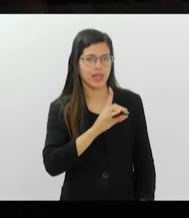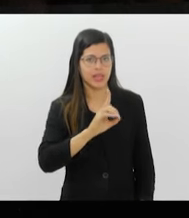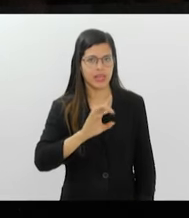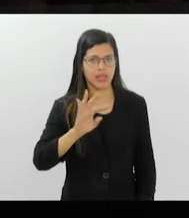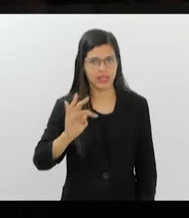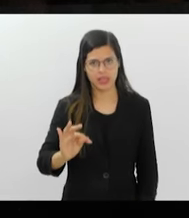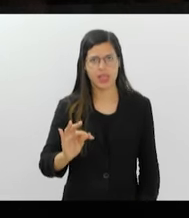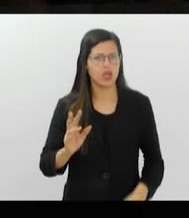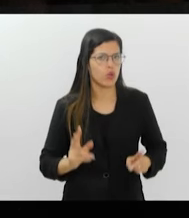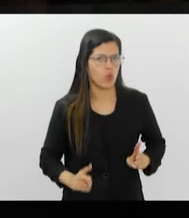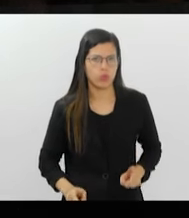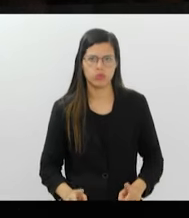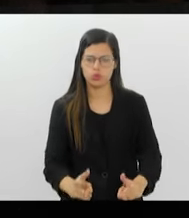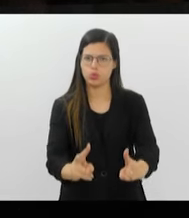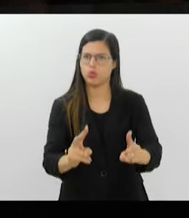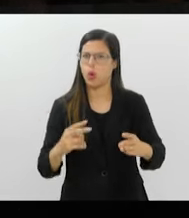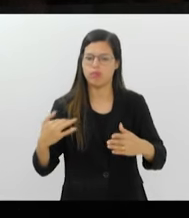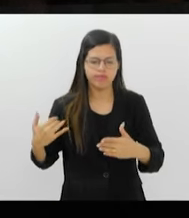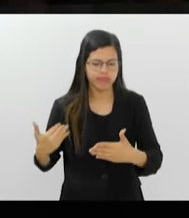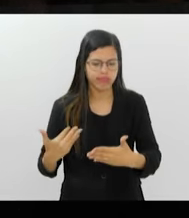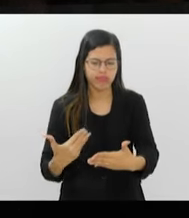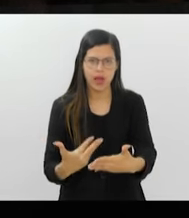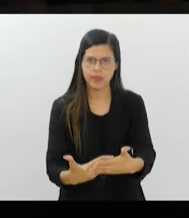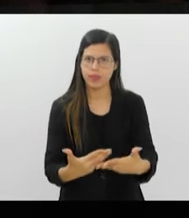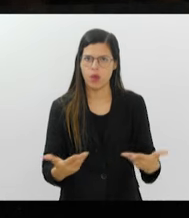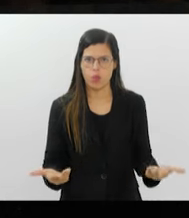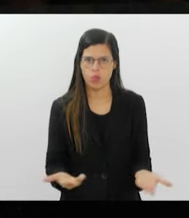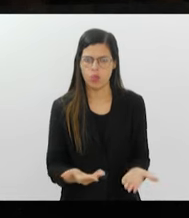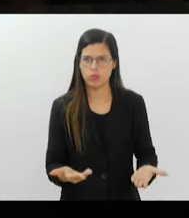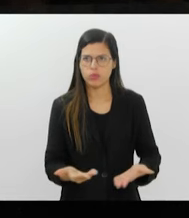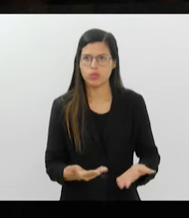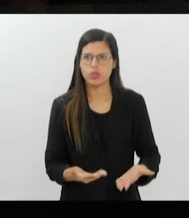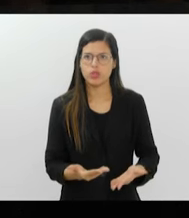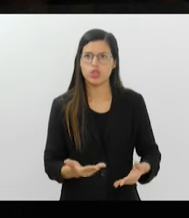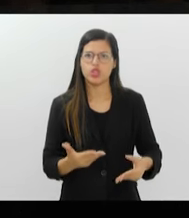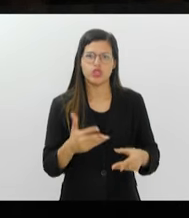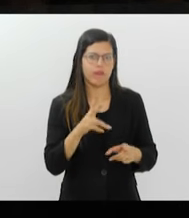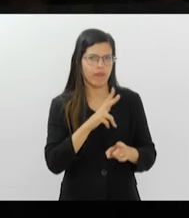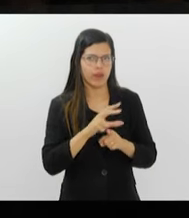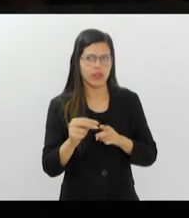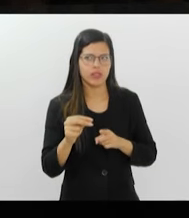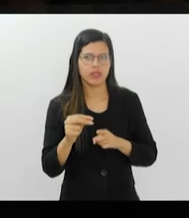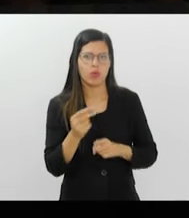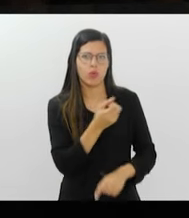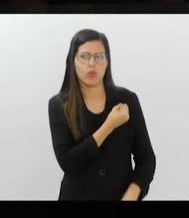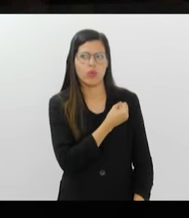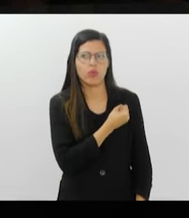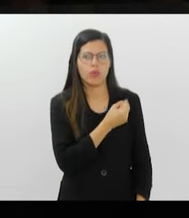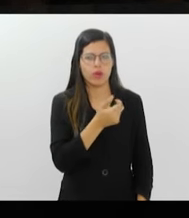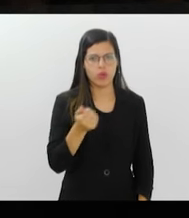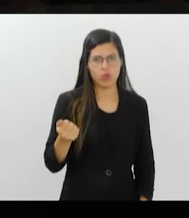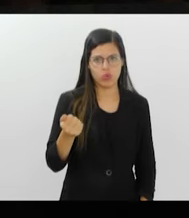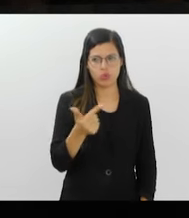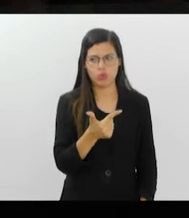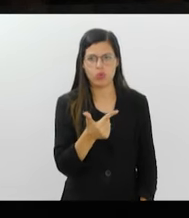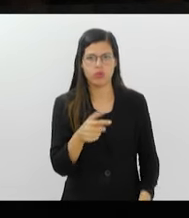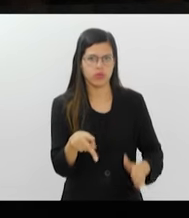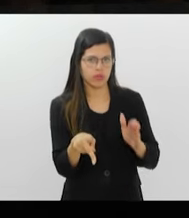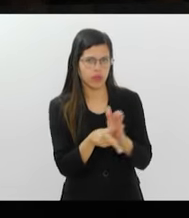onde está até hoje e por onde se elegeu com o número 12, que é o número do